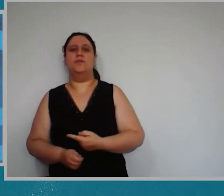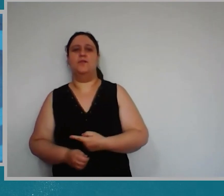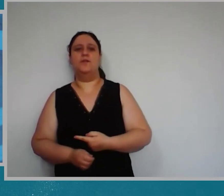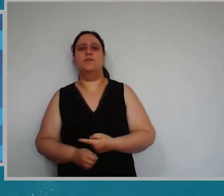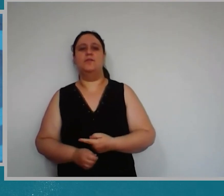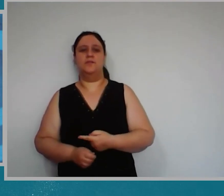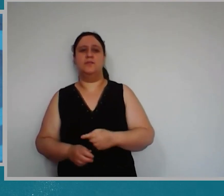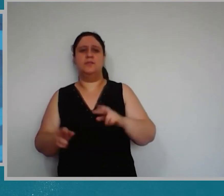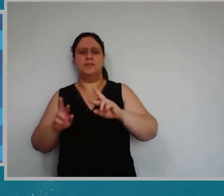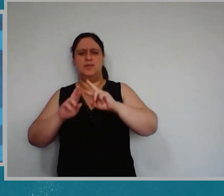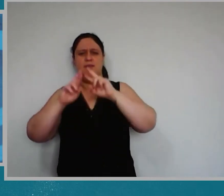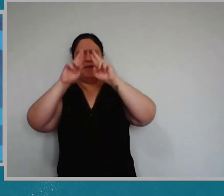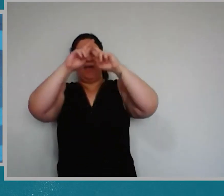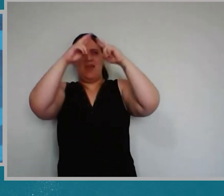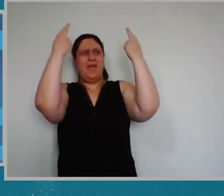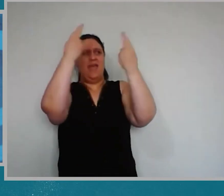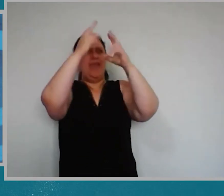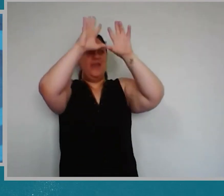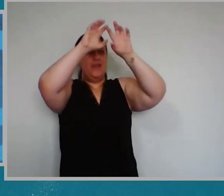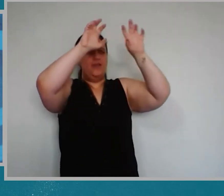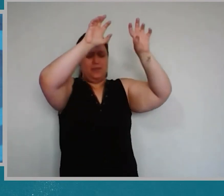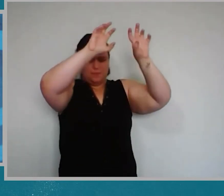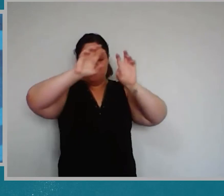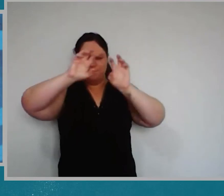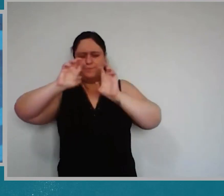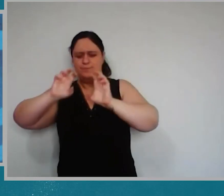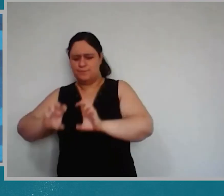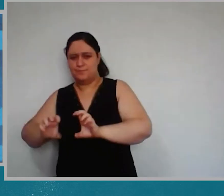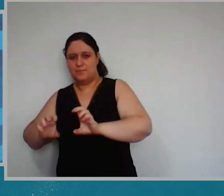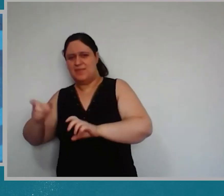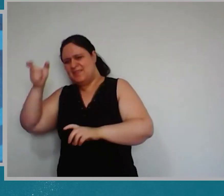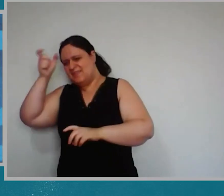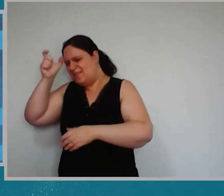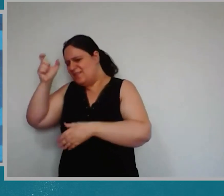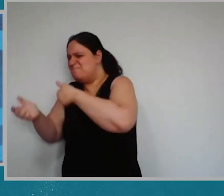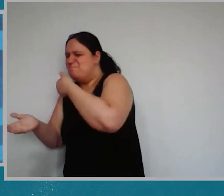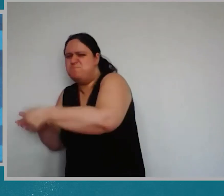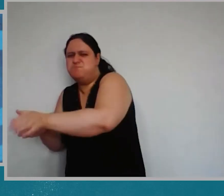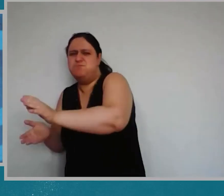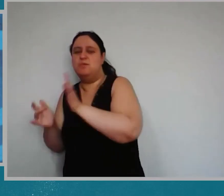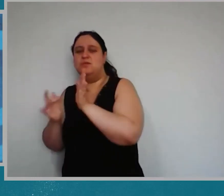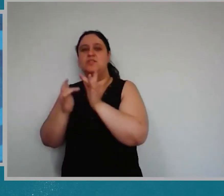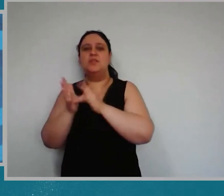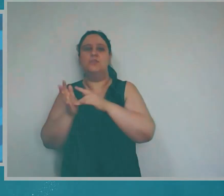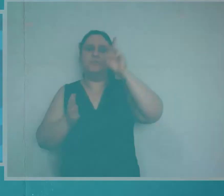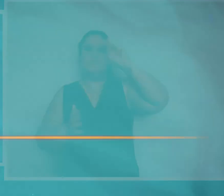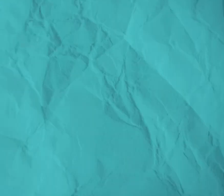aqui na terra, e vamos expulsar Satanás dessa terra. Jesus é o Senhor.